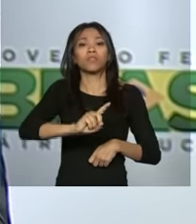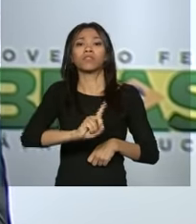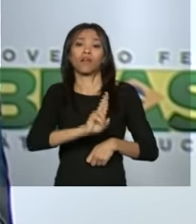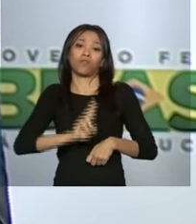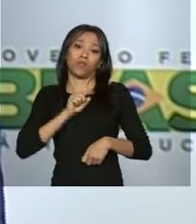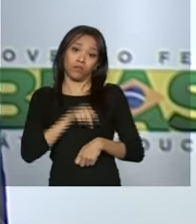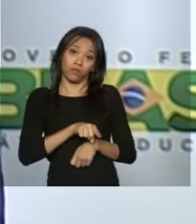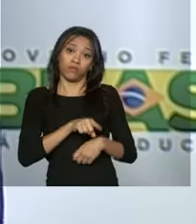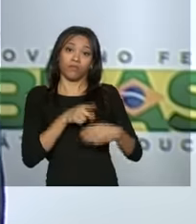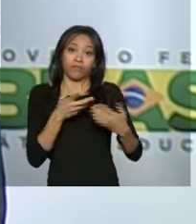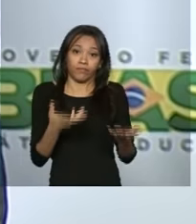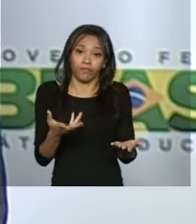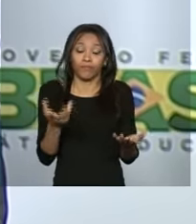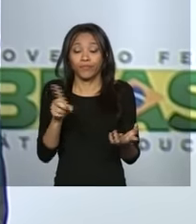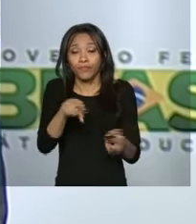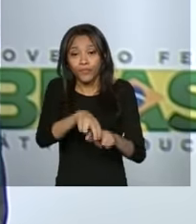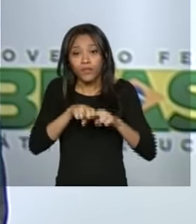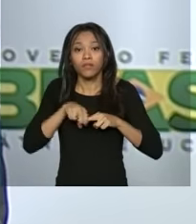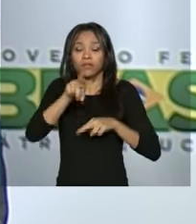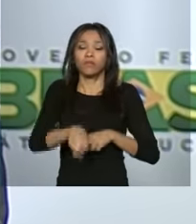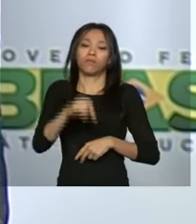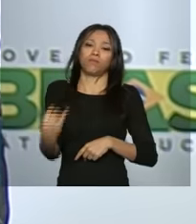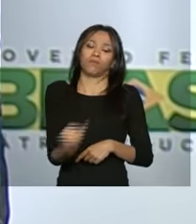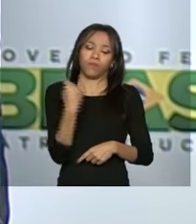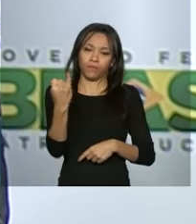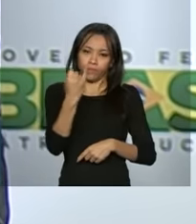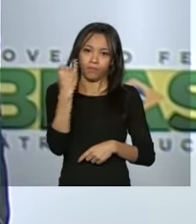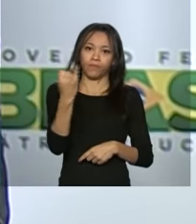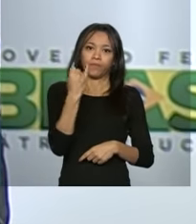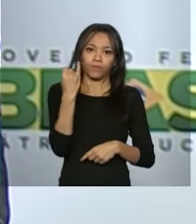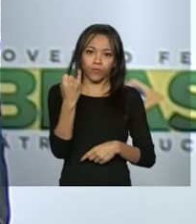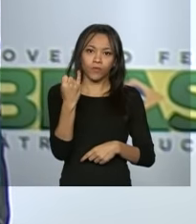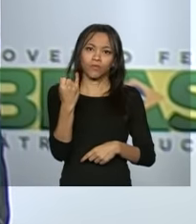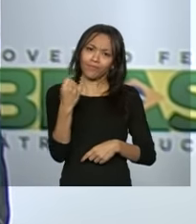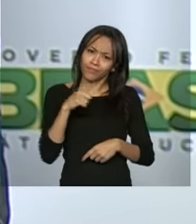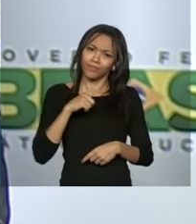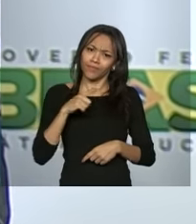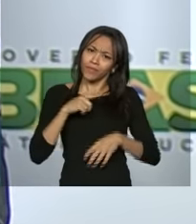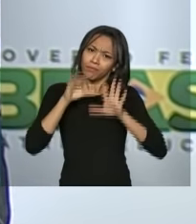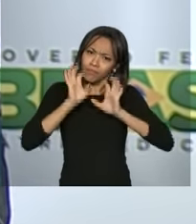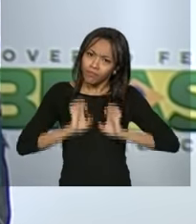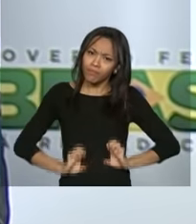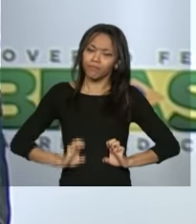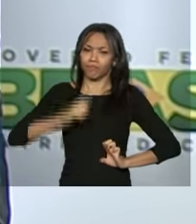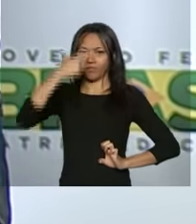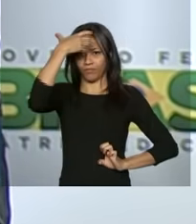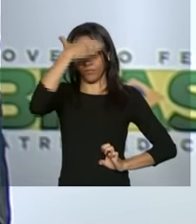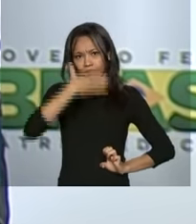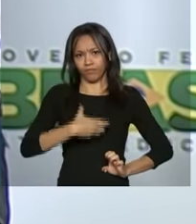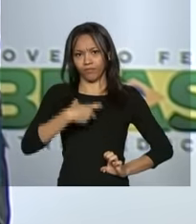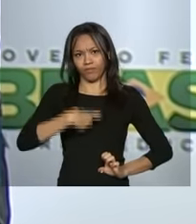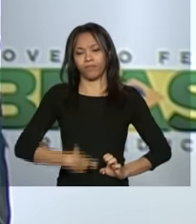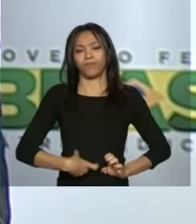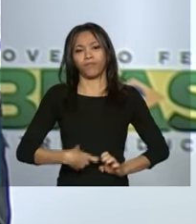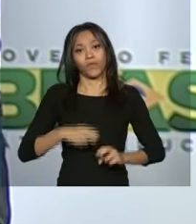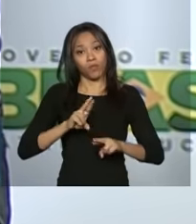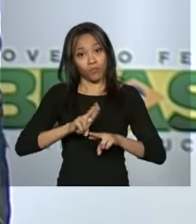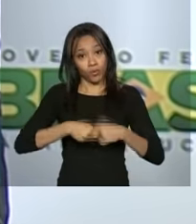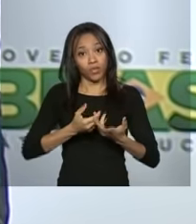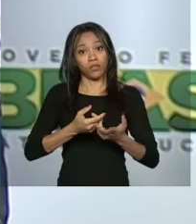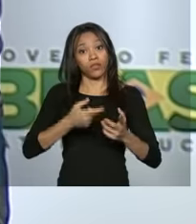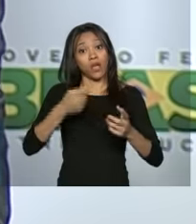irregularidades por isso que é muito importante eh resgatar uma dimensão ética por isso que a gente conclui o relatório